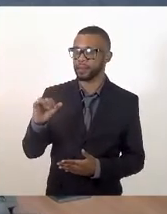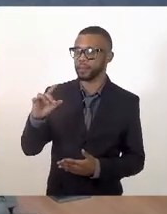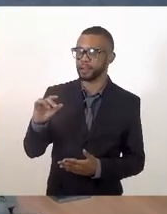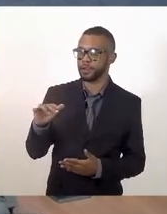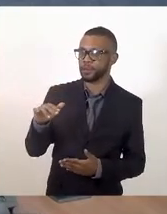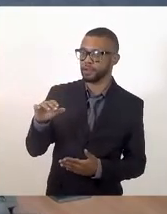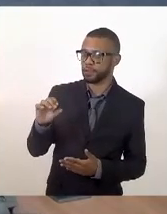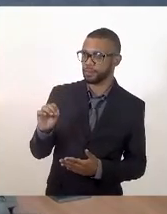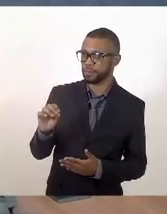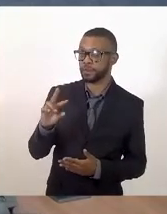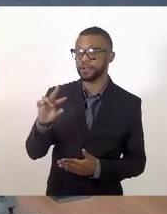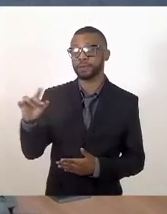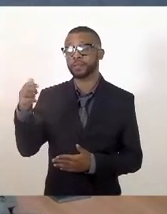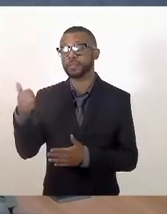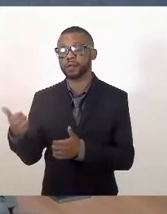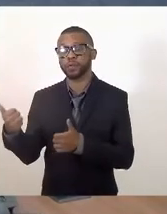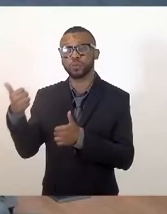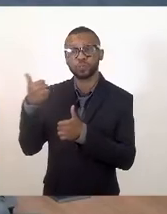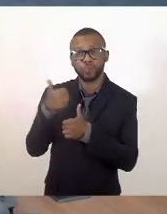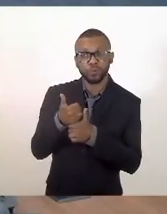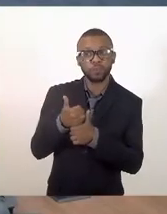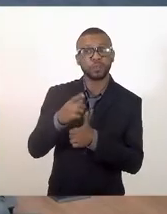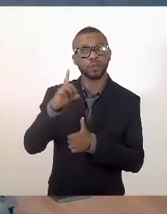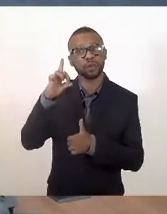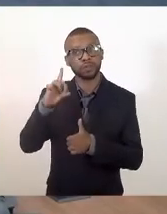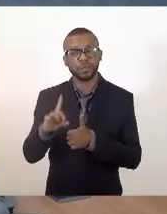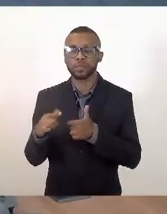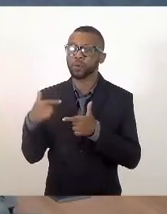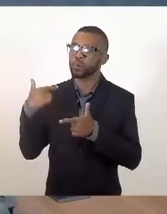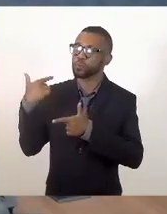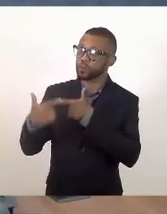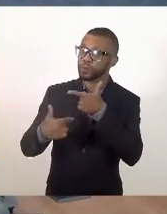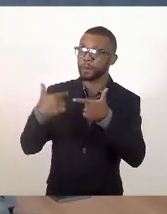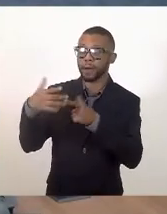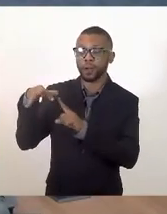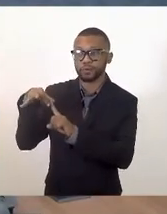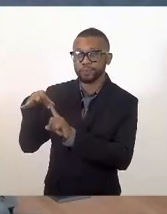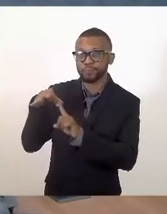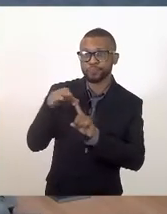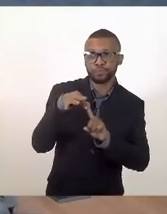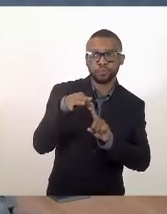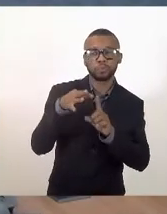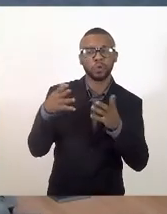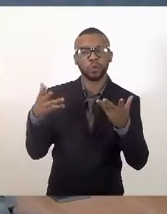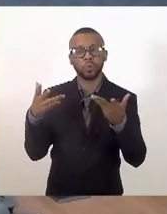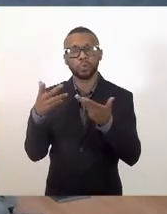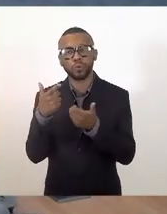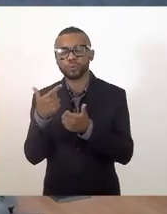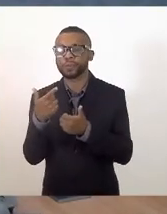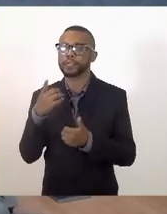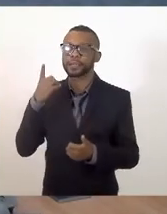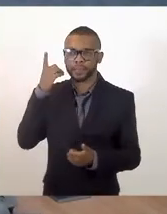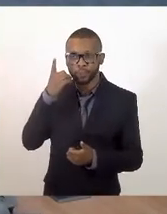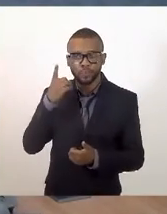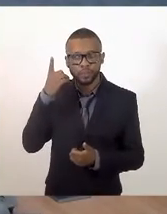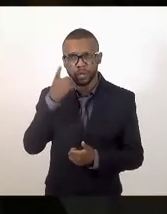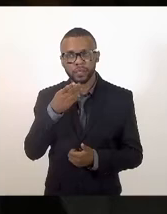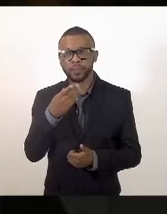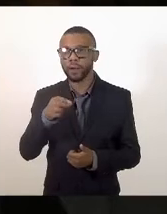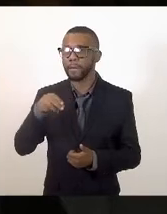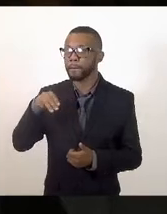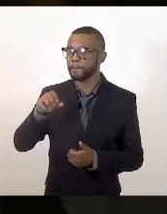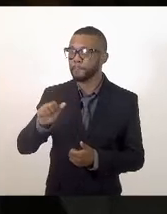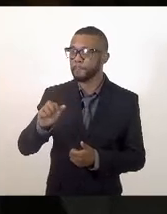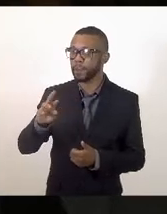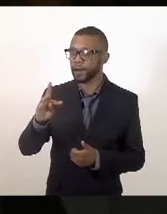será substituído na direção dos trabalhos pela ilustre deputada Marta